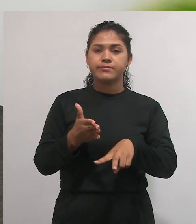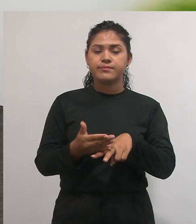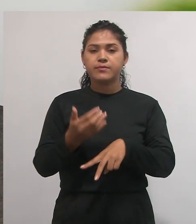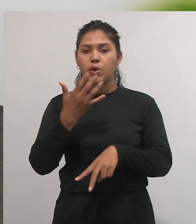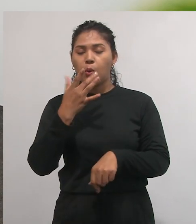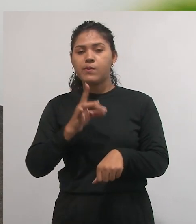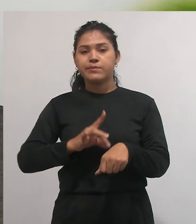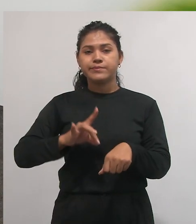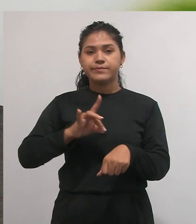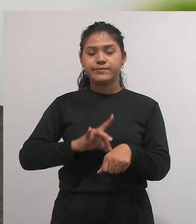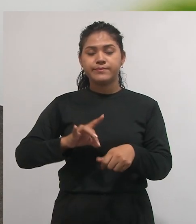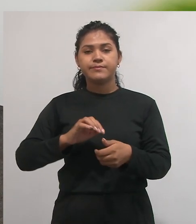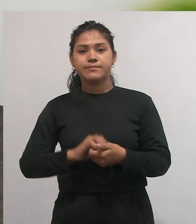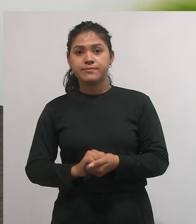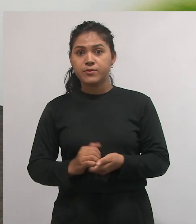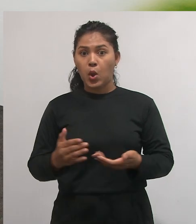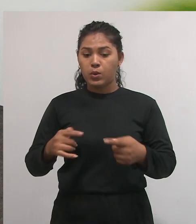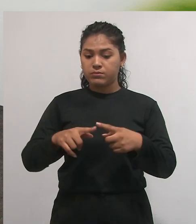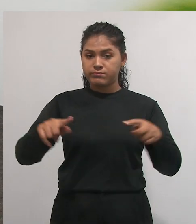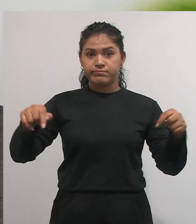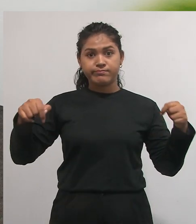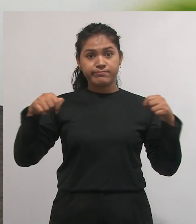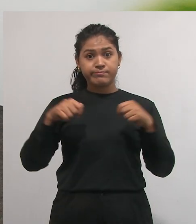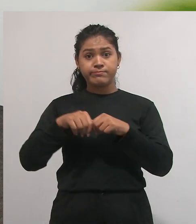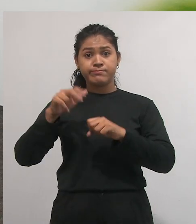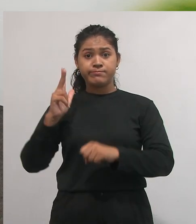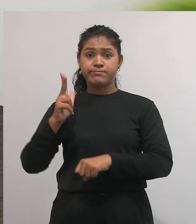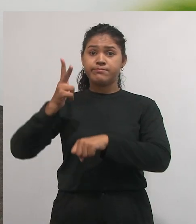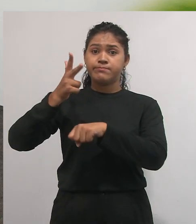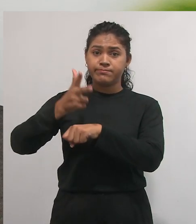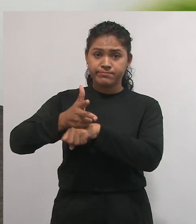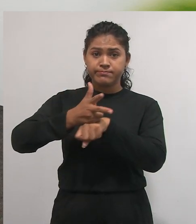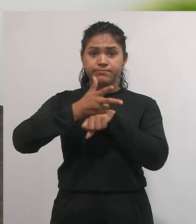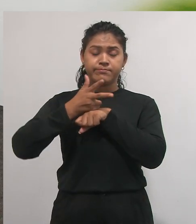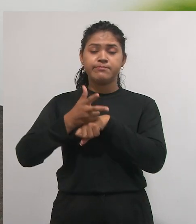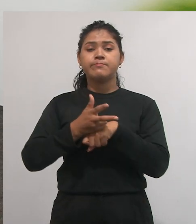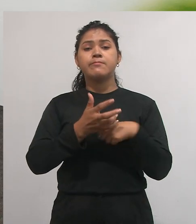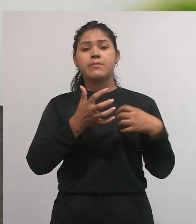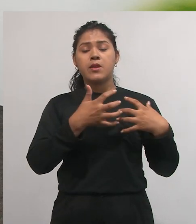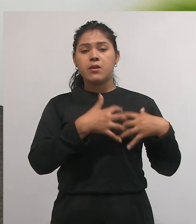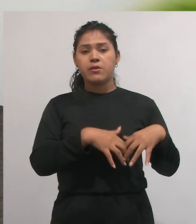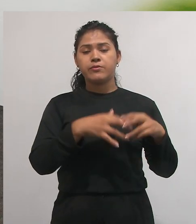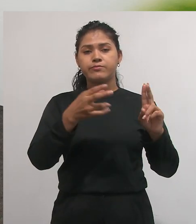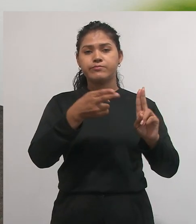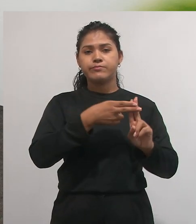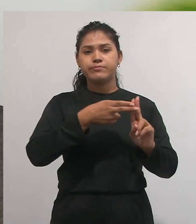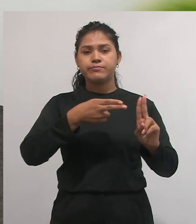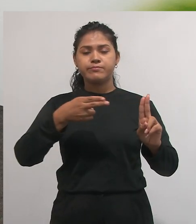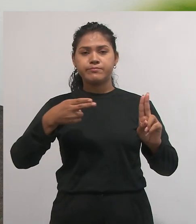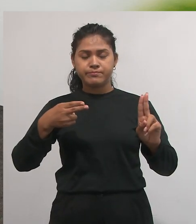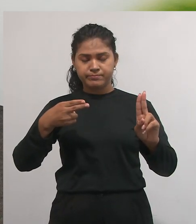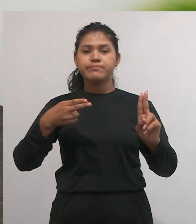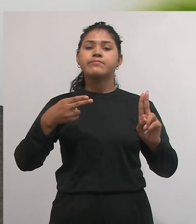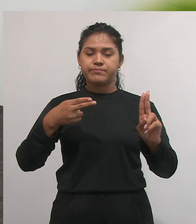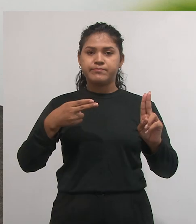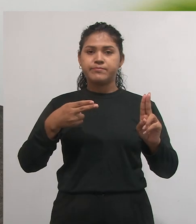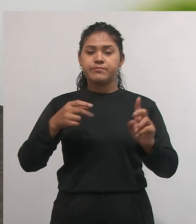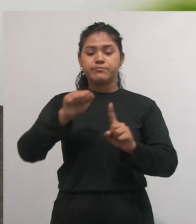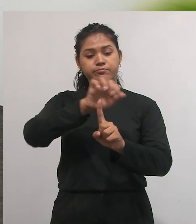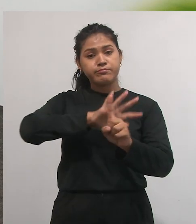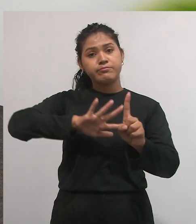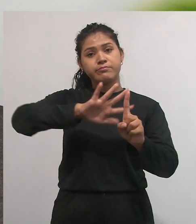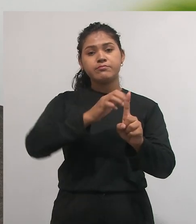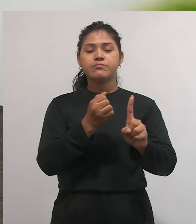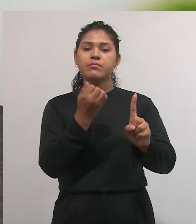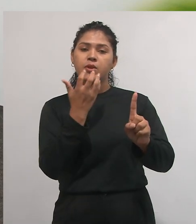uma calça preta. Estou aqui no estúdio de gravação do IFRO Campus Porto Velho, Zona Norte.